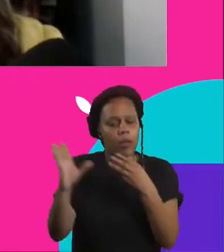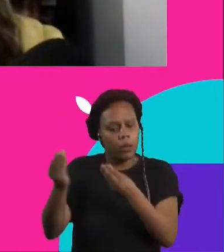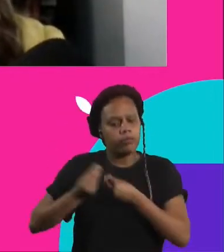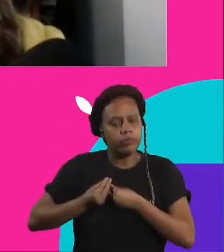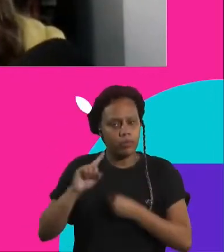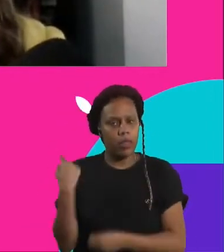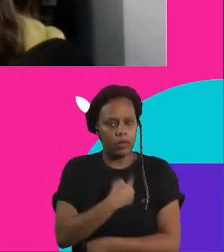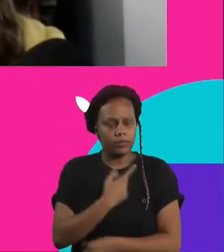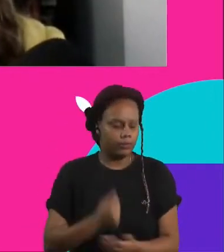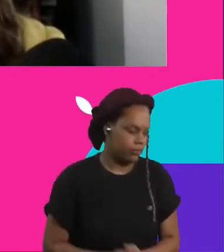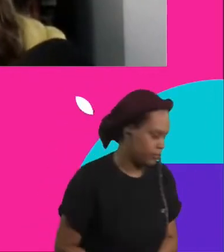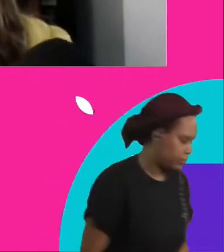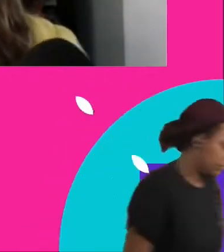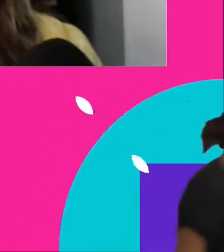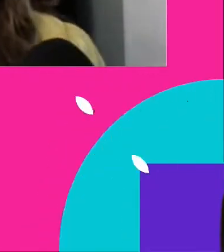para a gente?